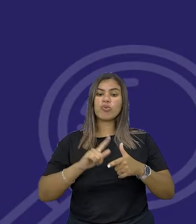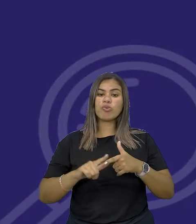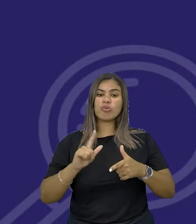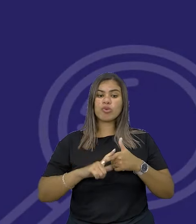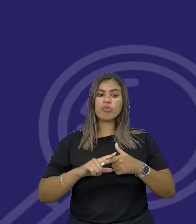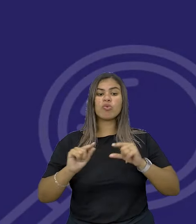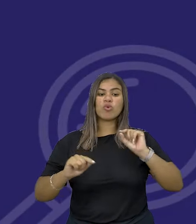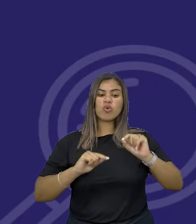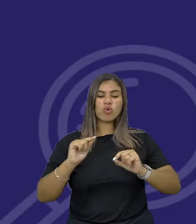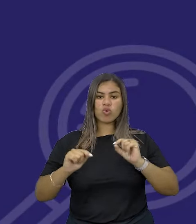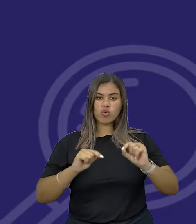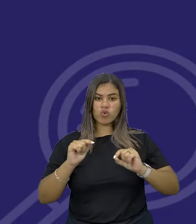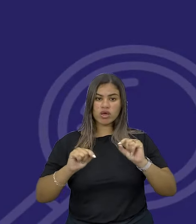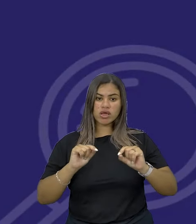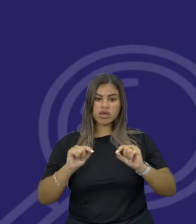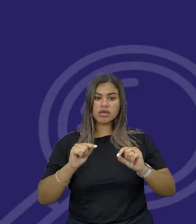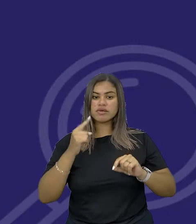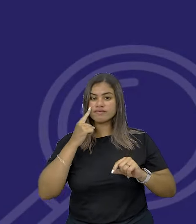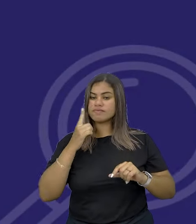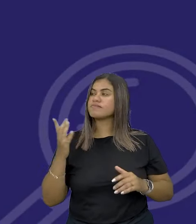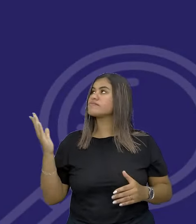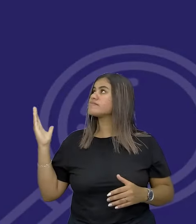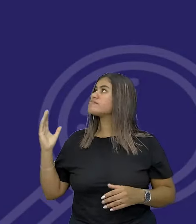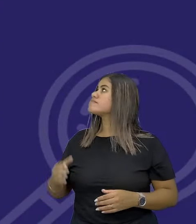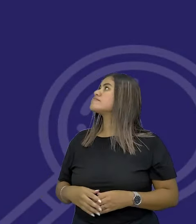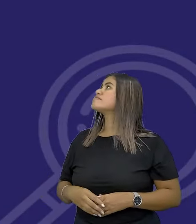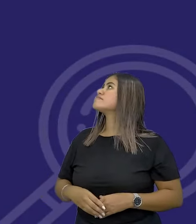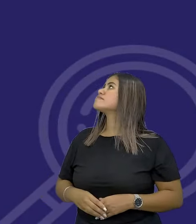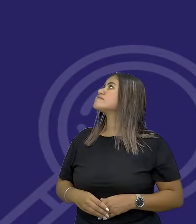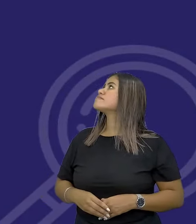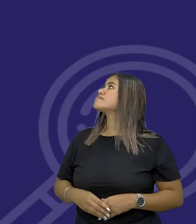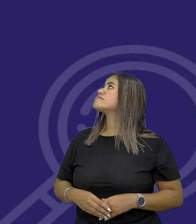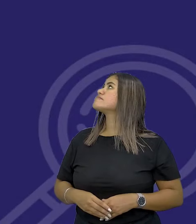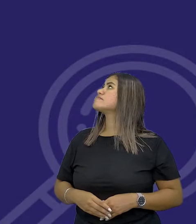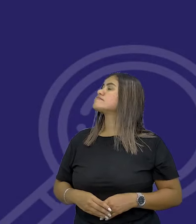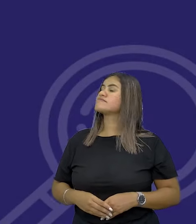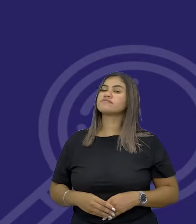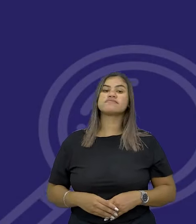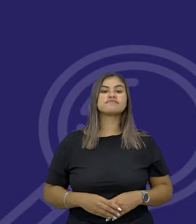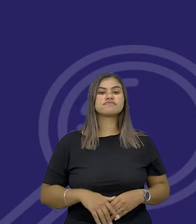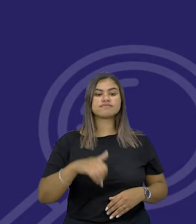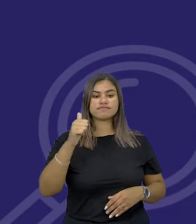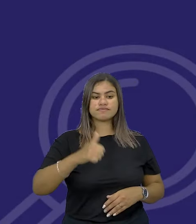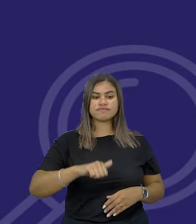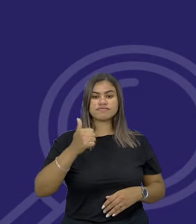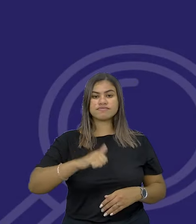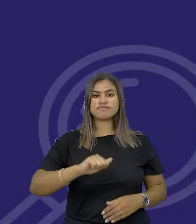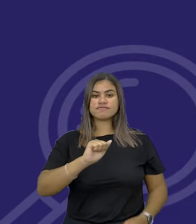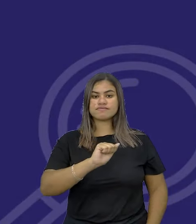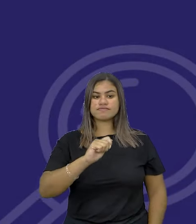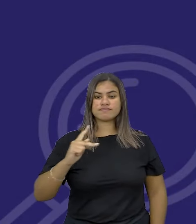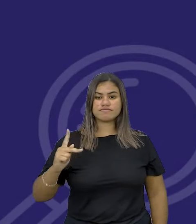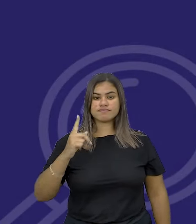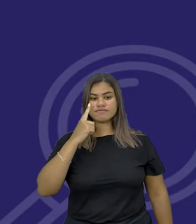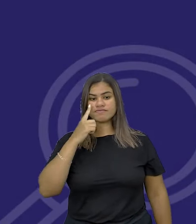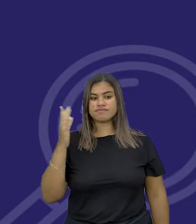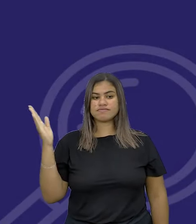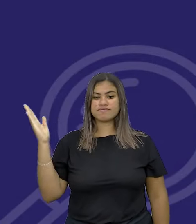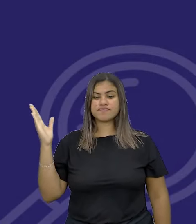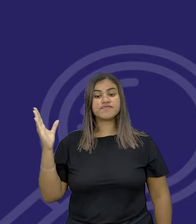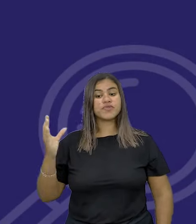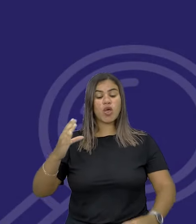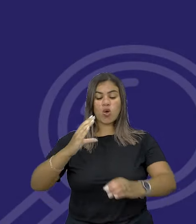foi retirado da nossa avaliação, da nossa AAP, né, foi feito em 2017, diz assim, ó, usando o